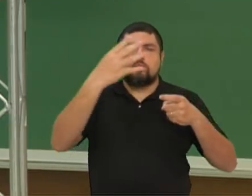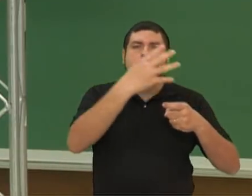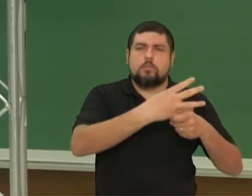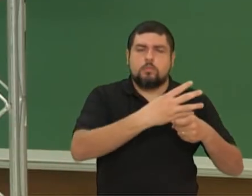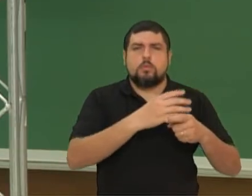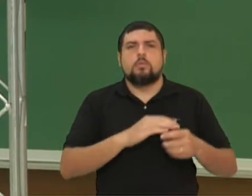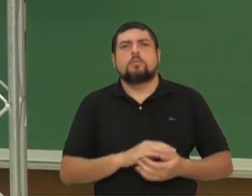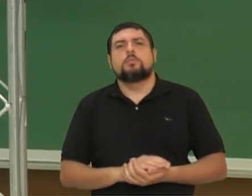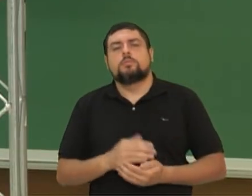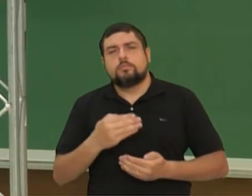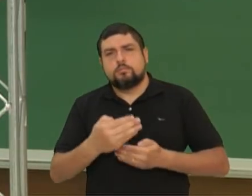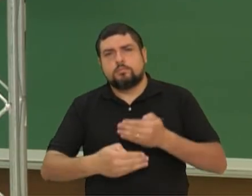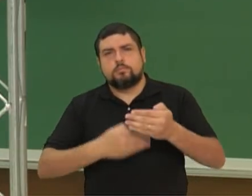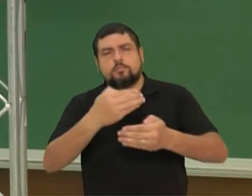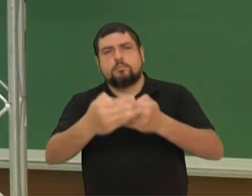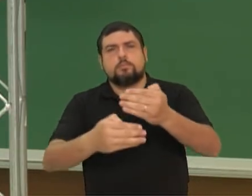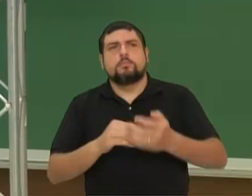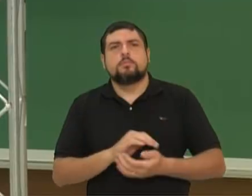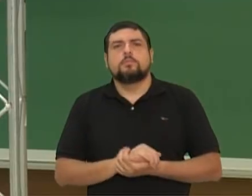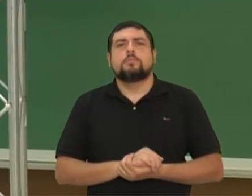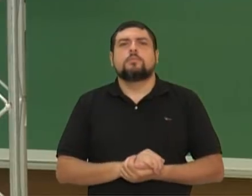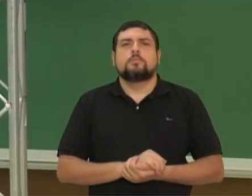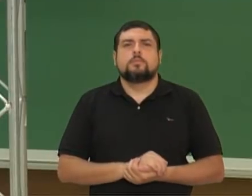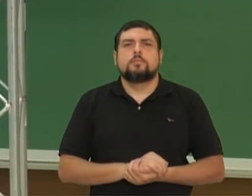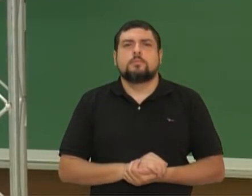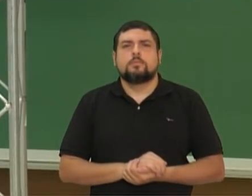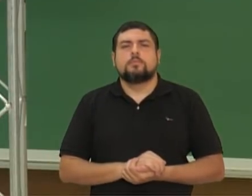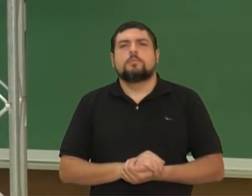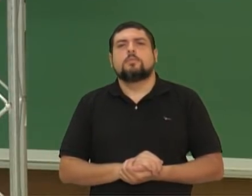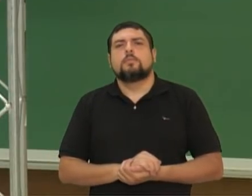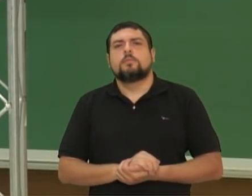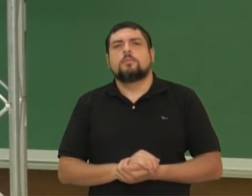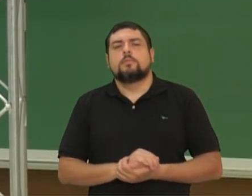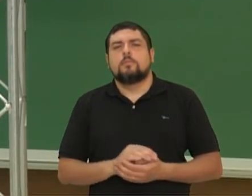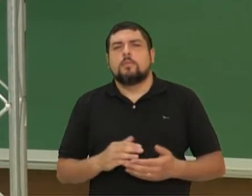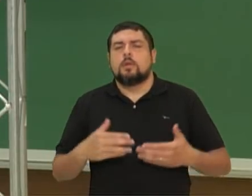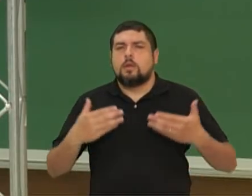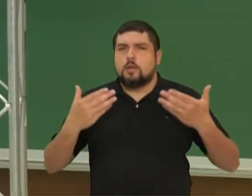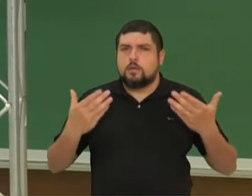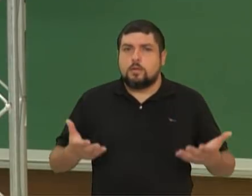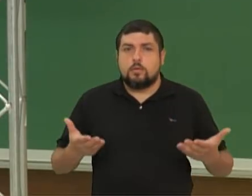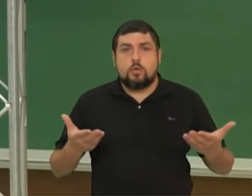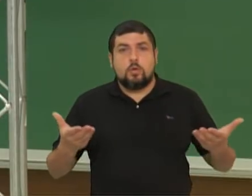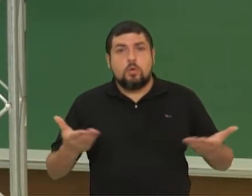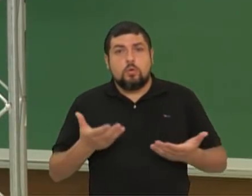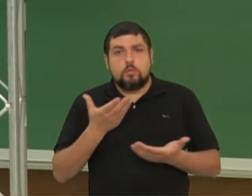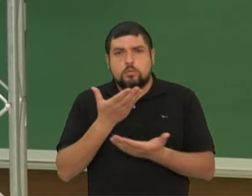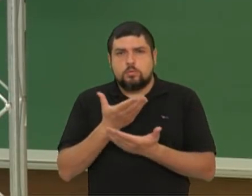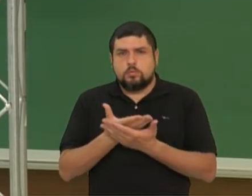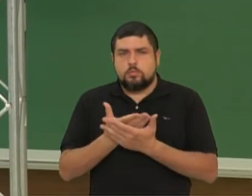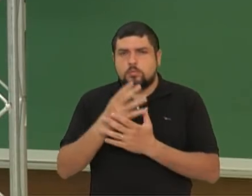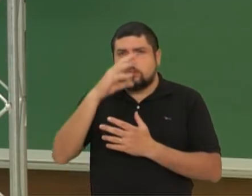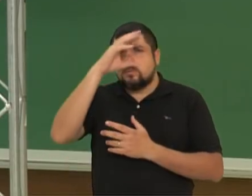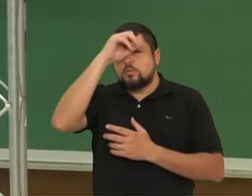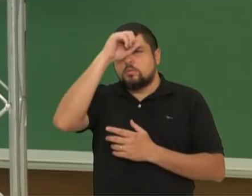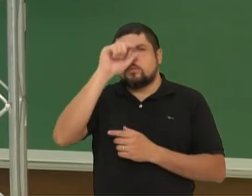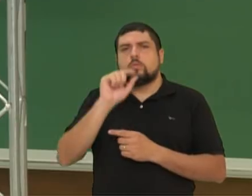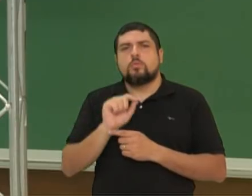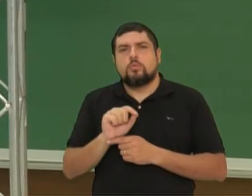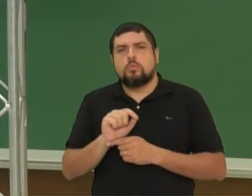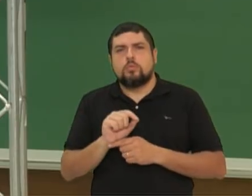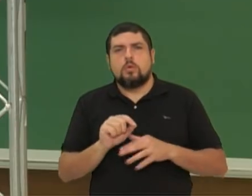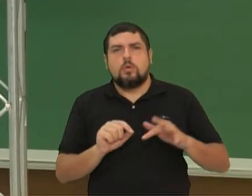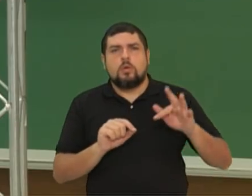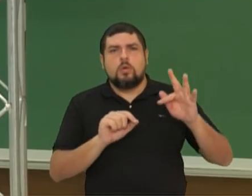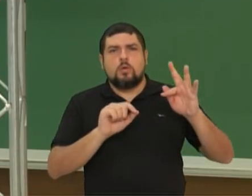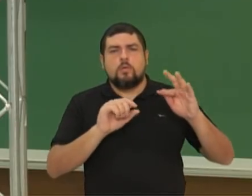diante. Essa é a população dessa cidade. Gente, o que nós falamos hoje? Função